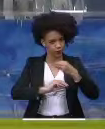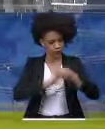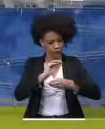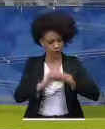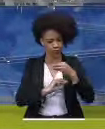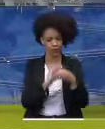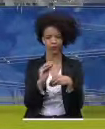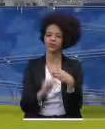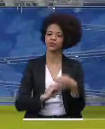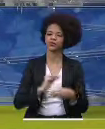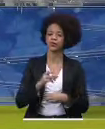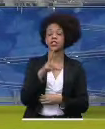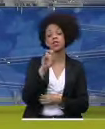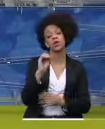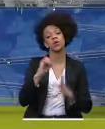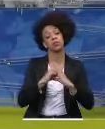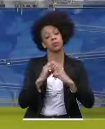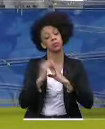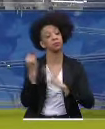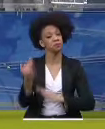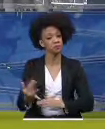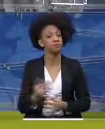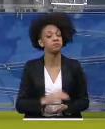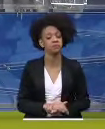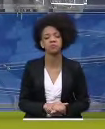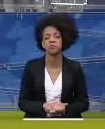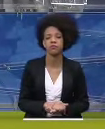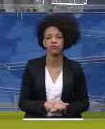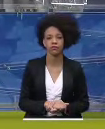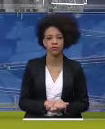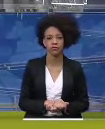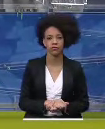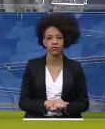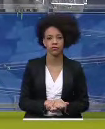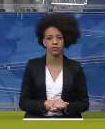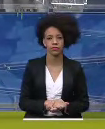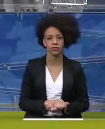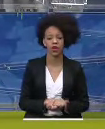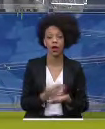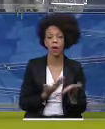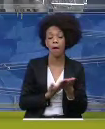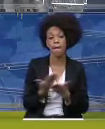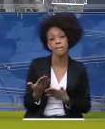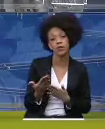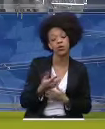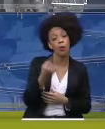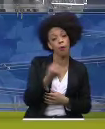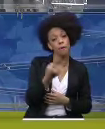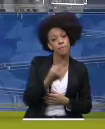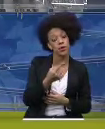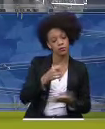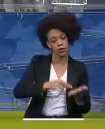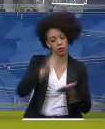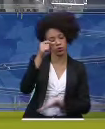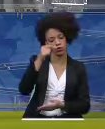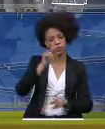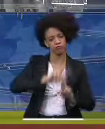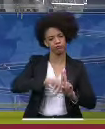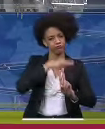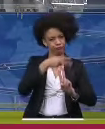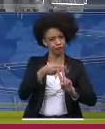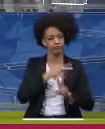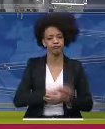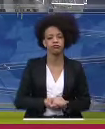Globo carregado, embaralhando 50 bolas numeradas de 0 a 50. Começou o primeiro sorteio da dupla